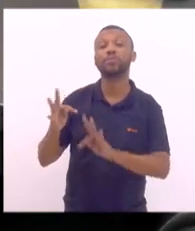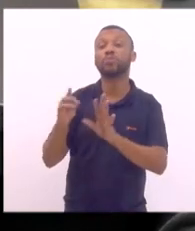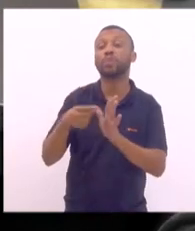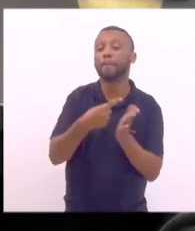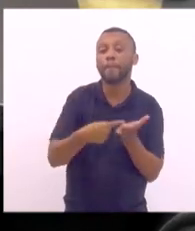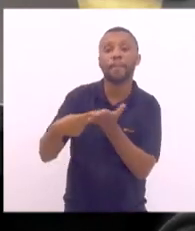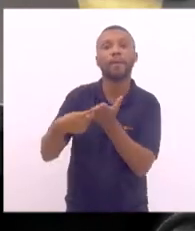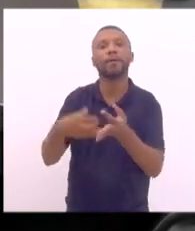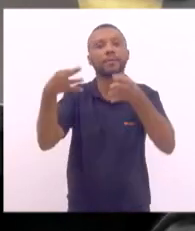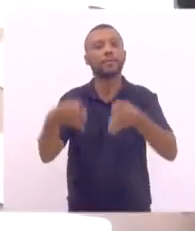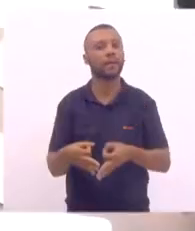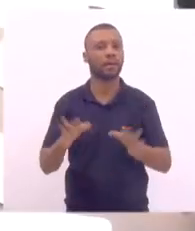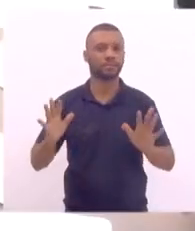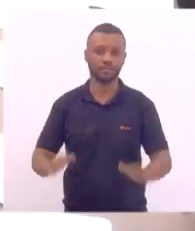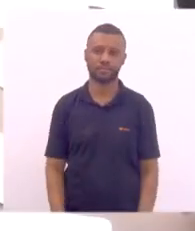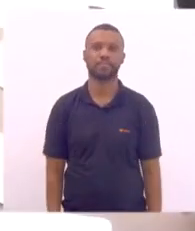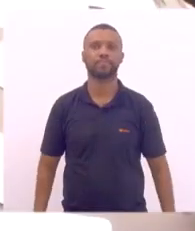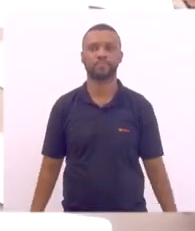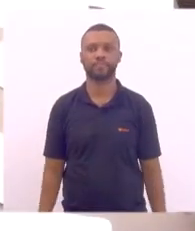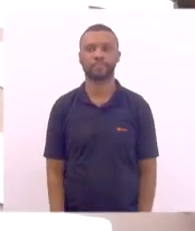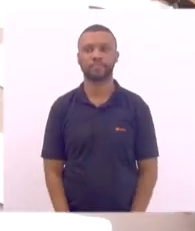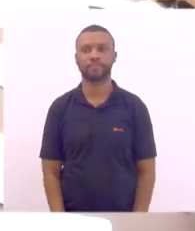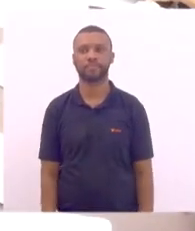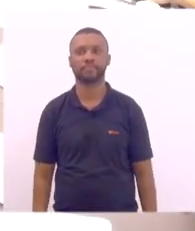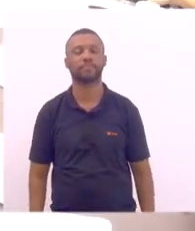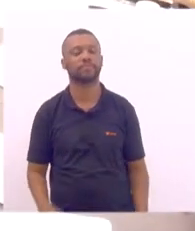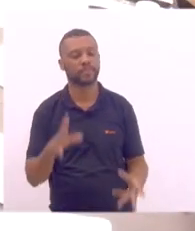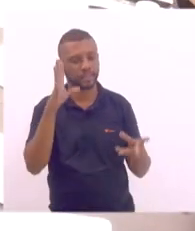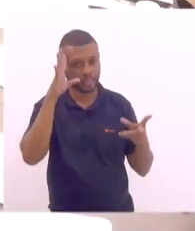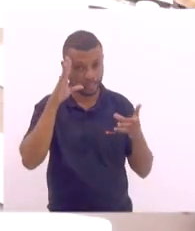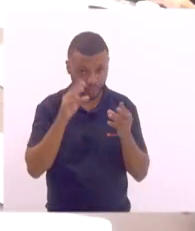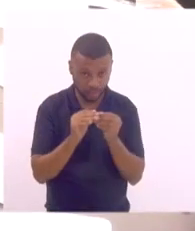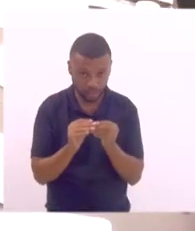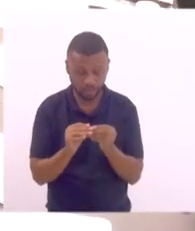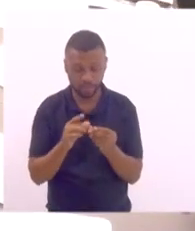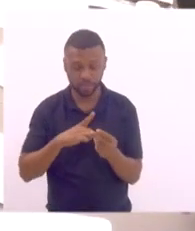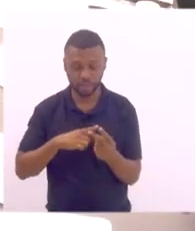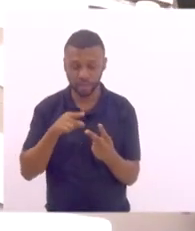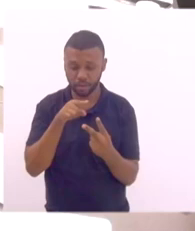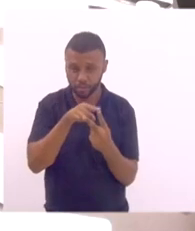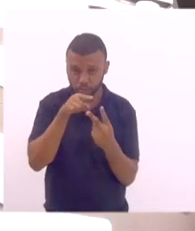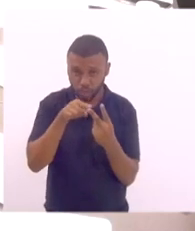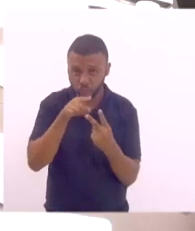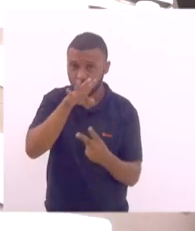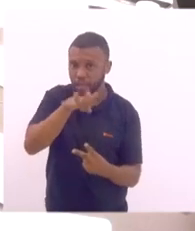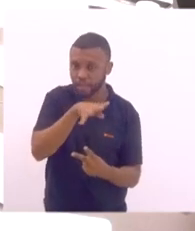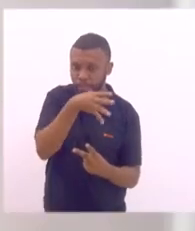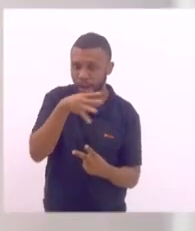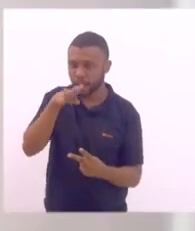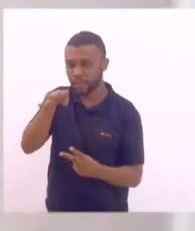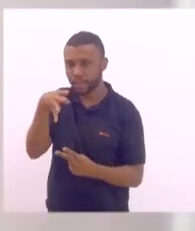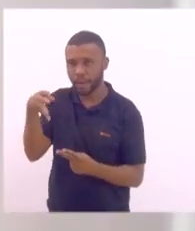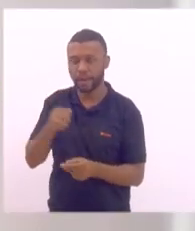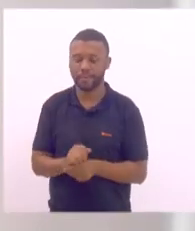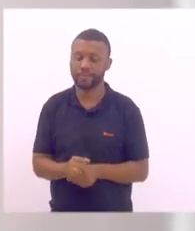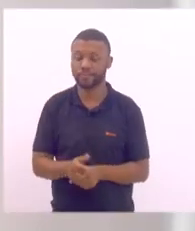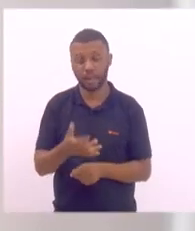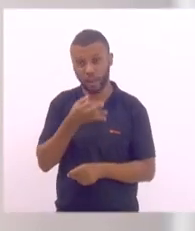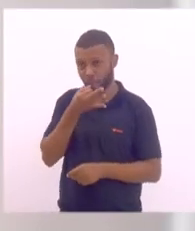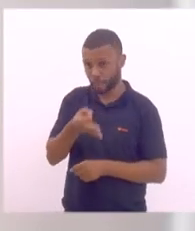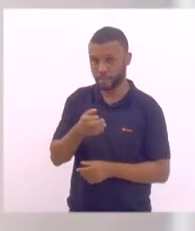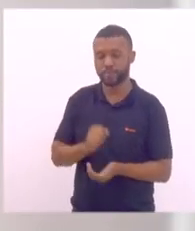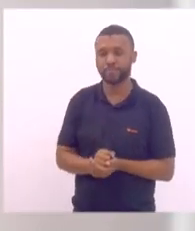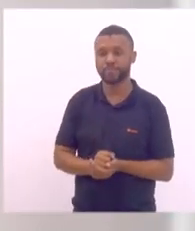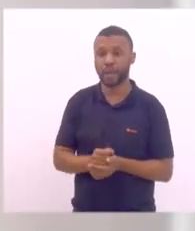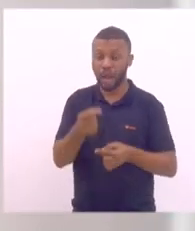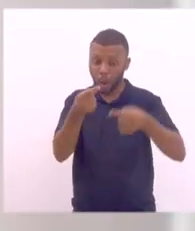só, nós vamos ter duas tabelas. Melhor é tentar o entendimento, a meu ver, é retirar de pauta.